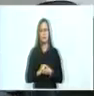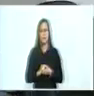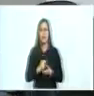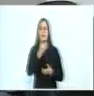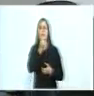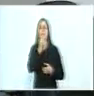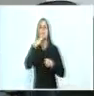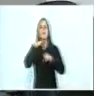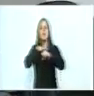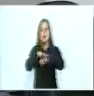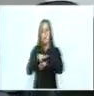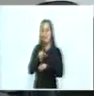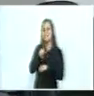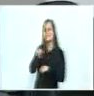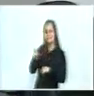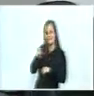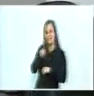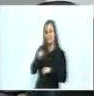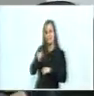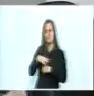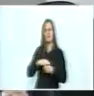Boa noite, senhora presidente.